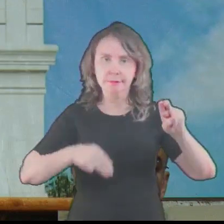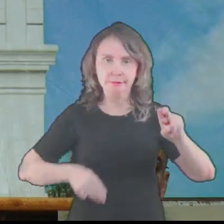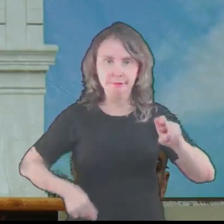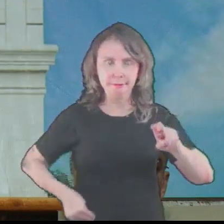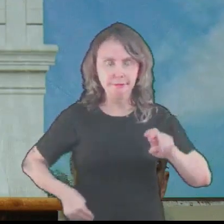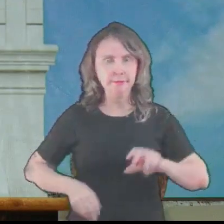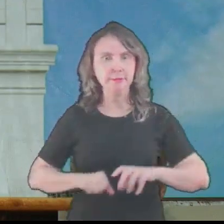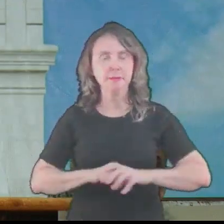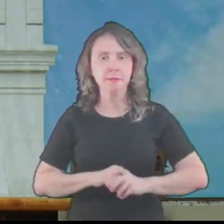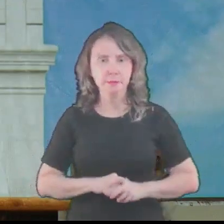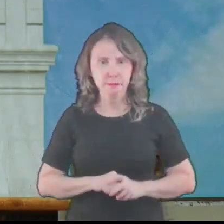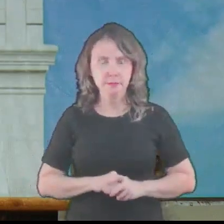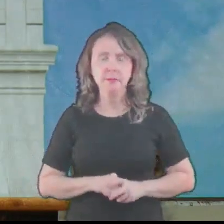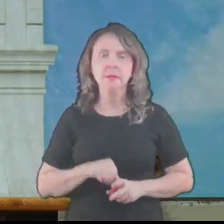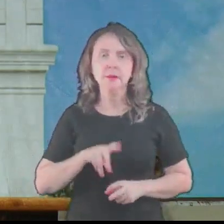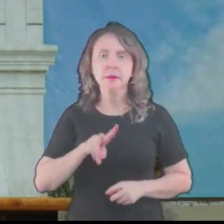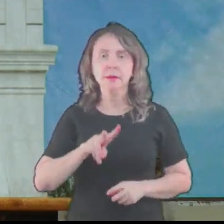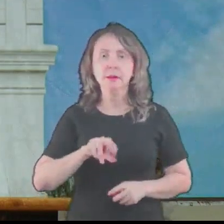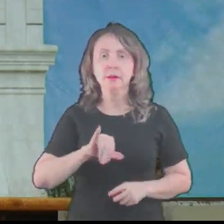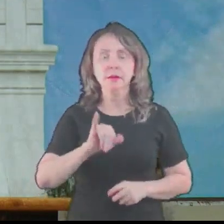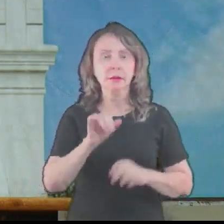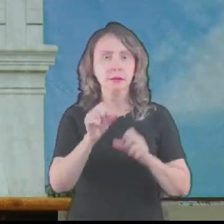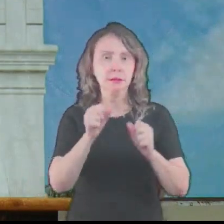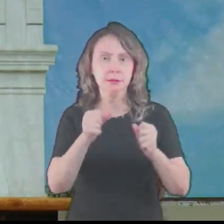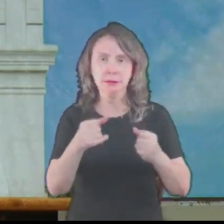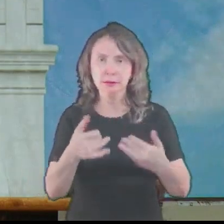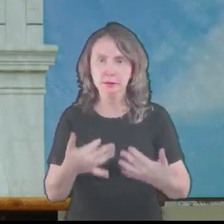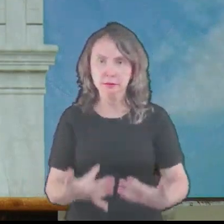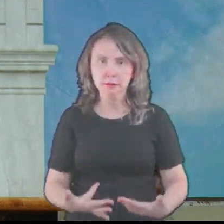É ele que vai falar do grande sinal.